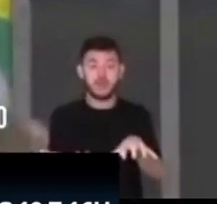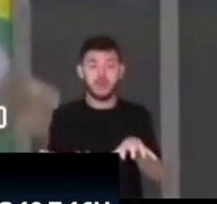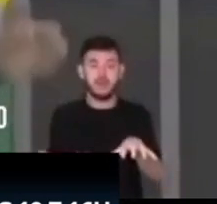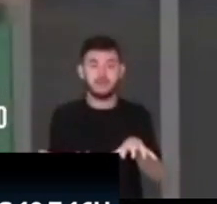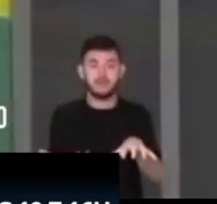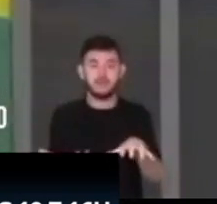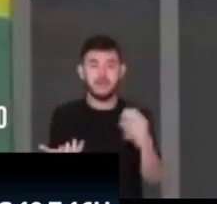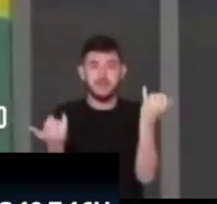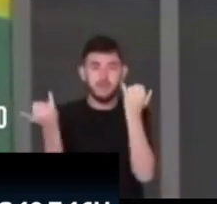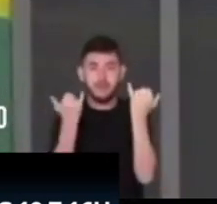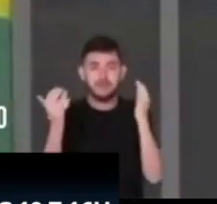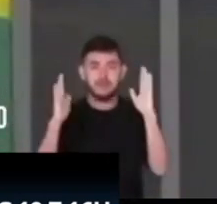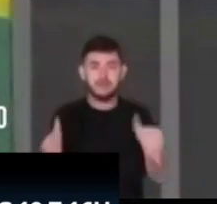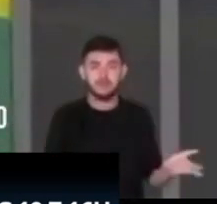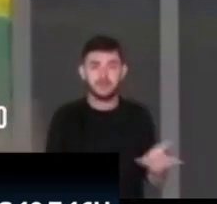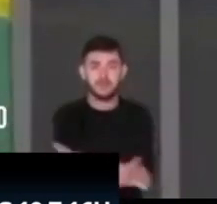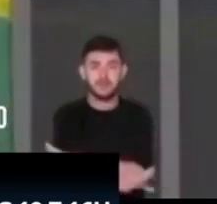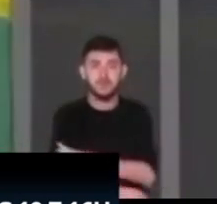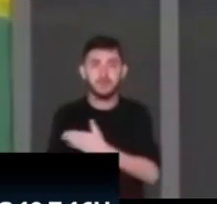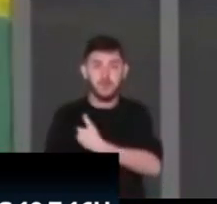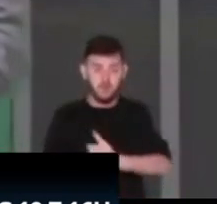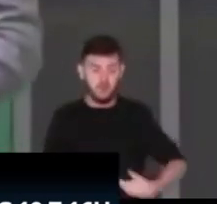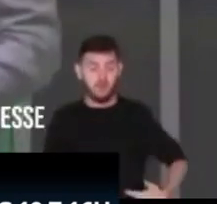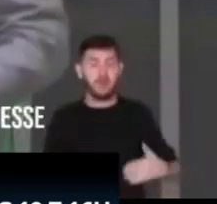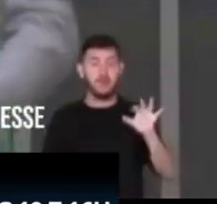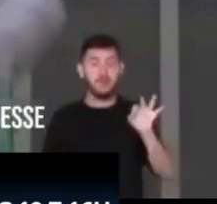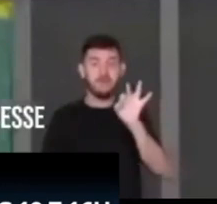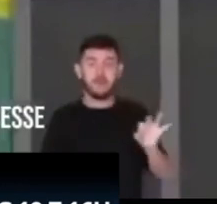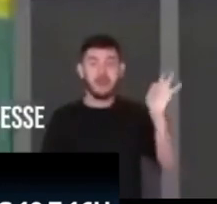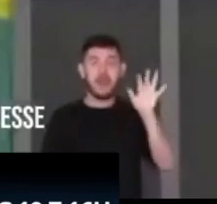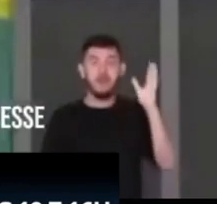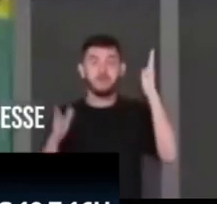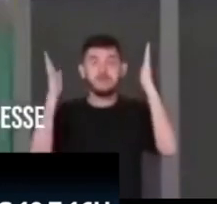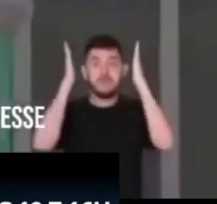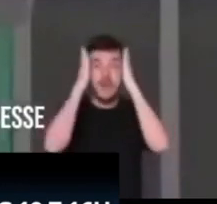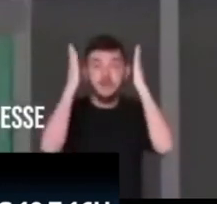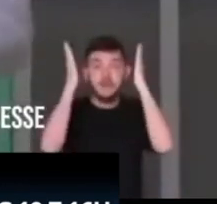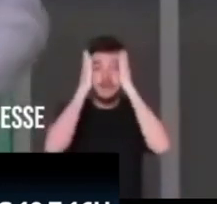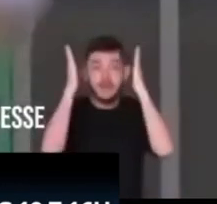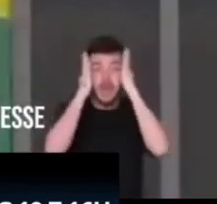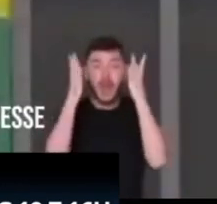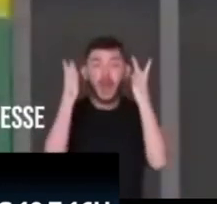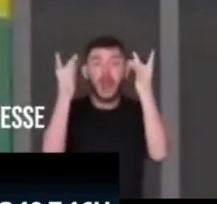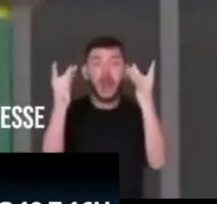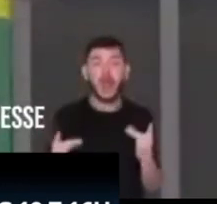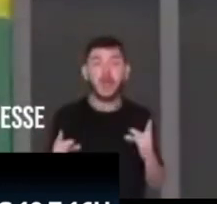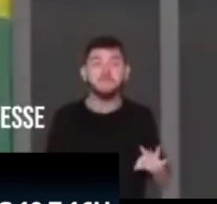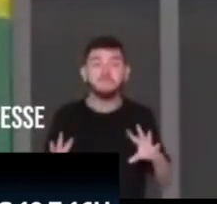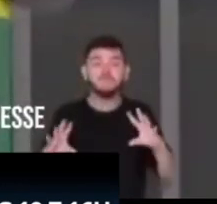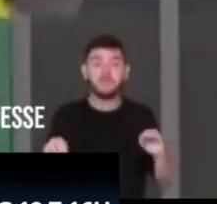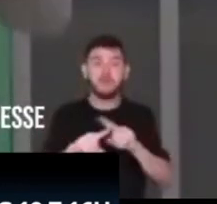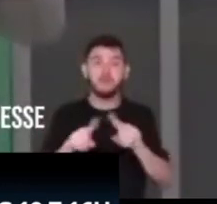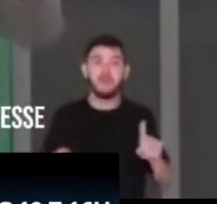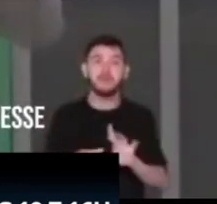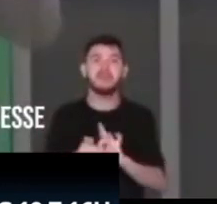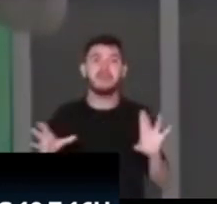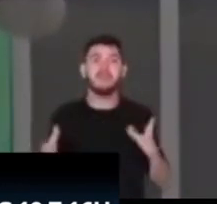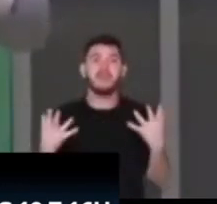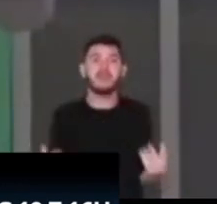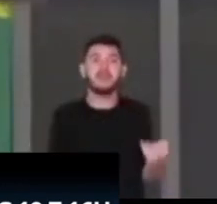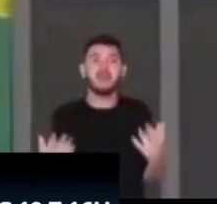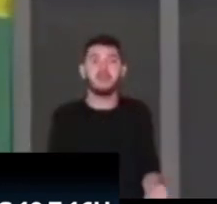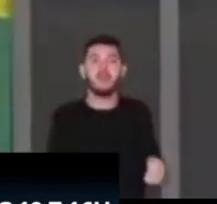que o governo federal sabia de tudo, mas permitiu que aquela baderna